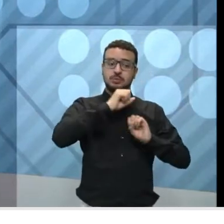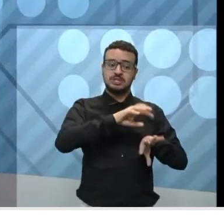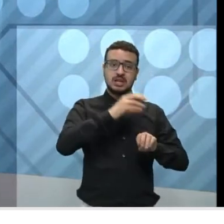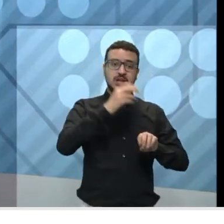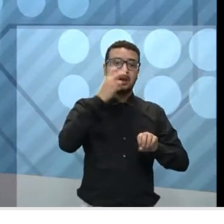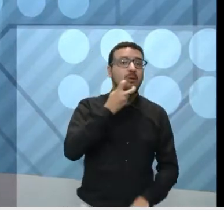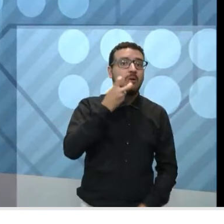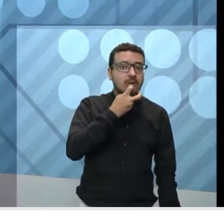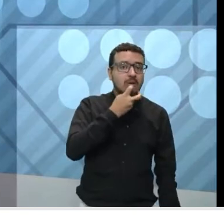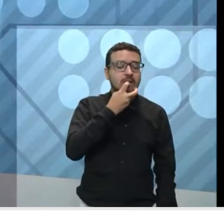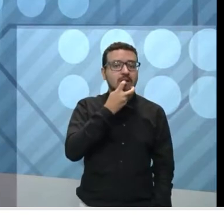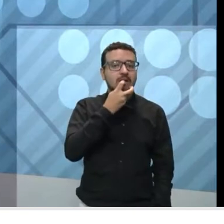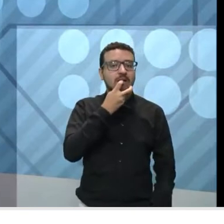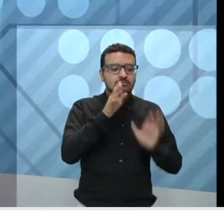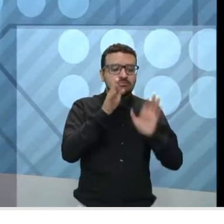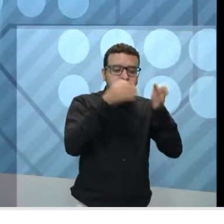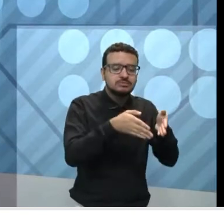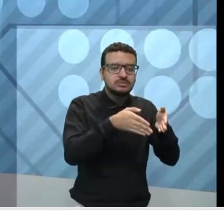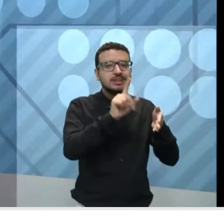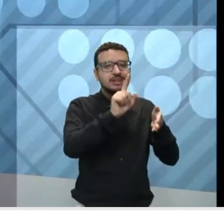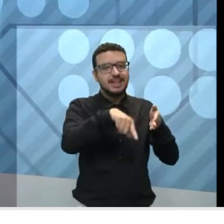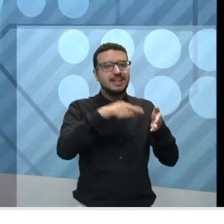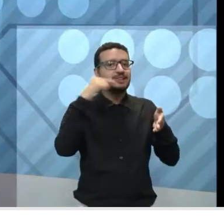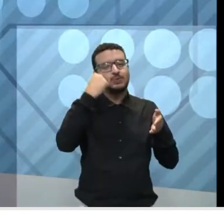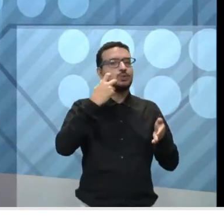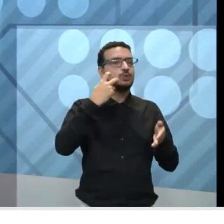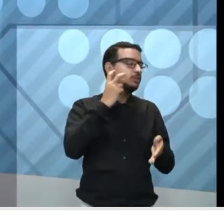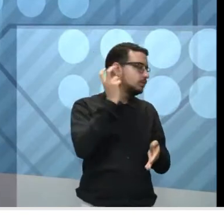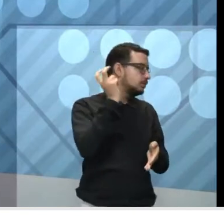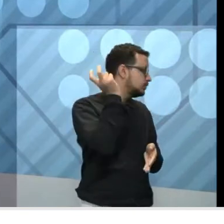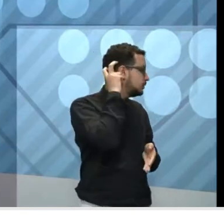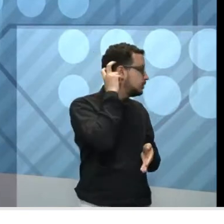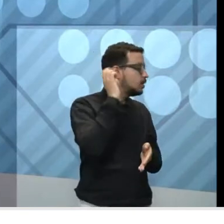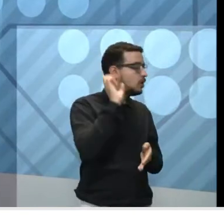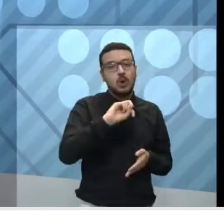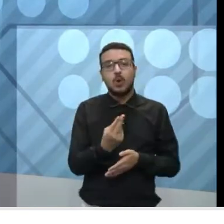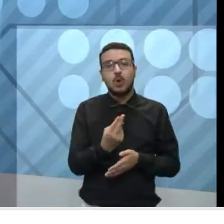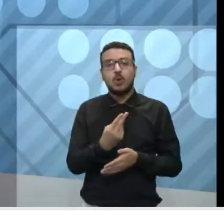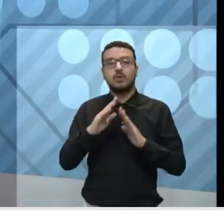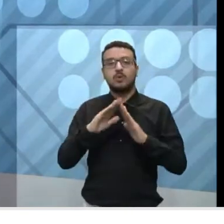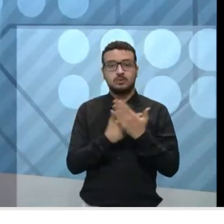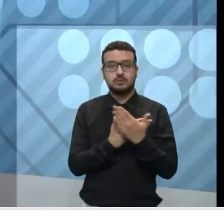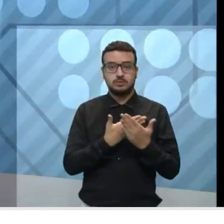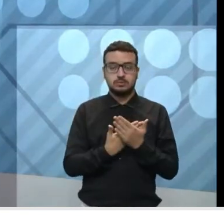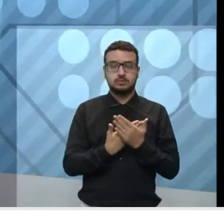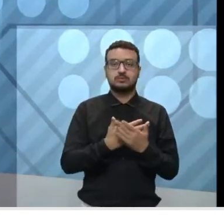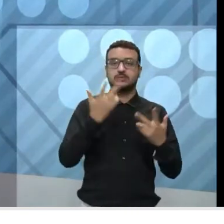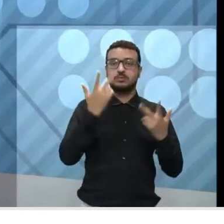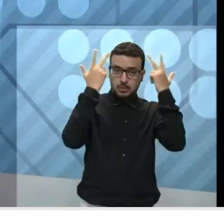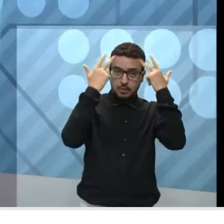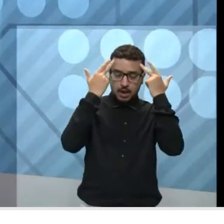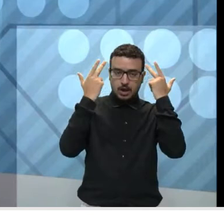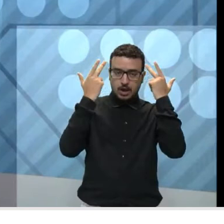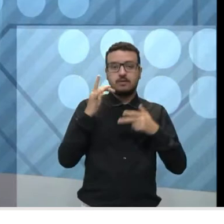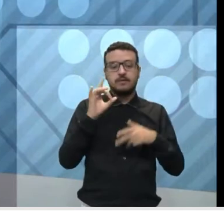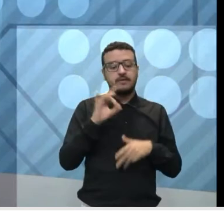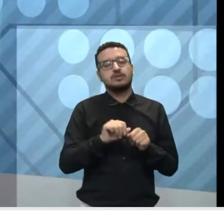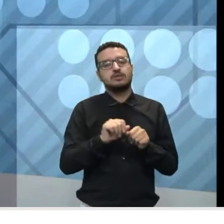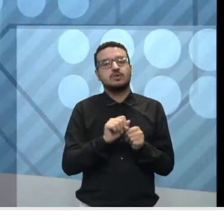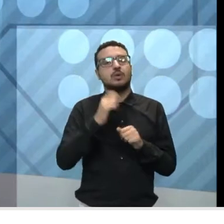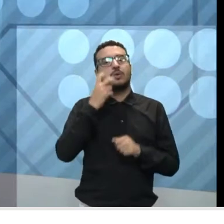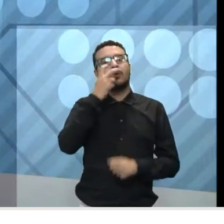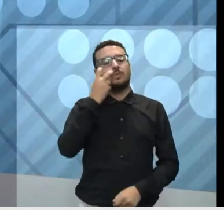implantados, os surdos que estão em escolas regulares e que trabalham somente o oralismo, não oportuniza ao surdo a língua brasileira